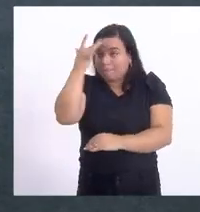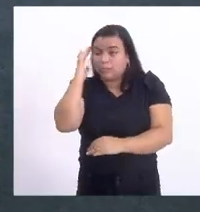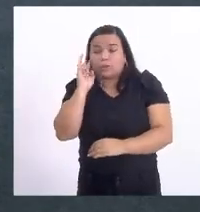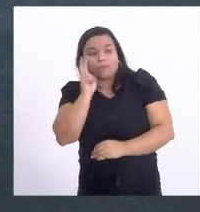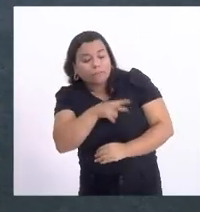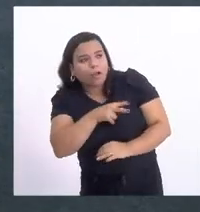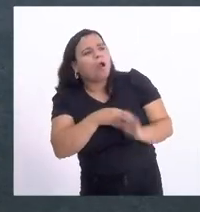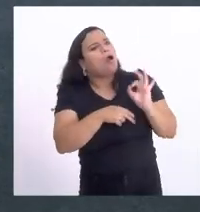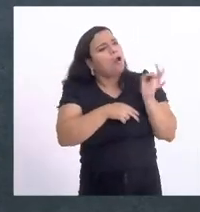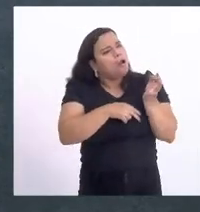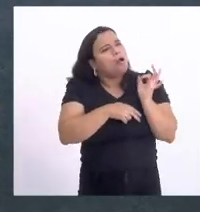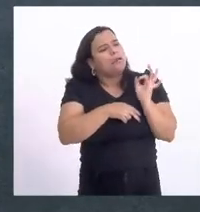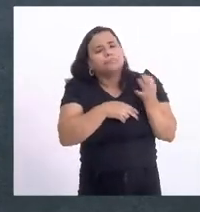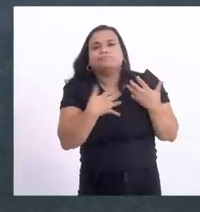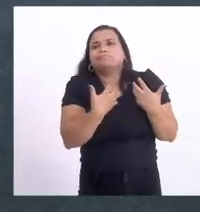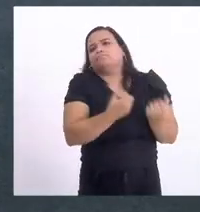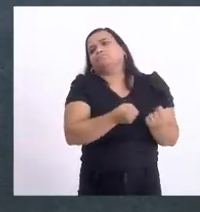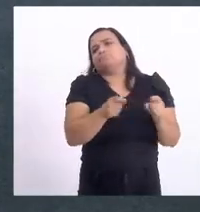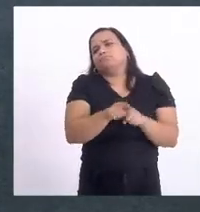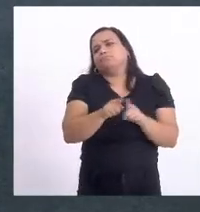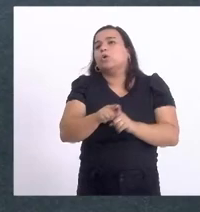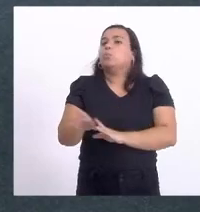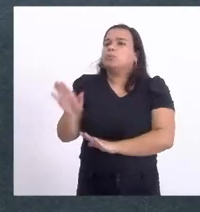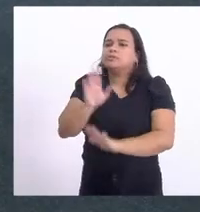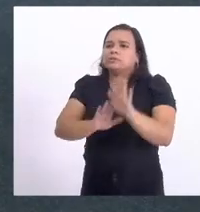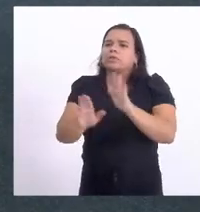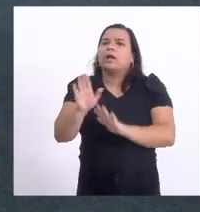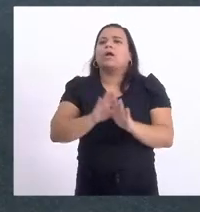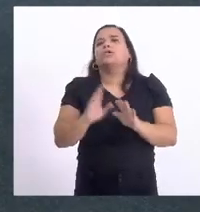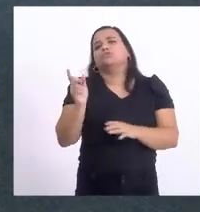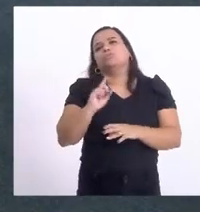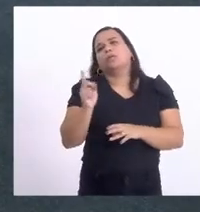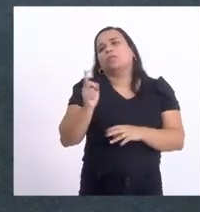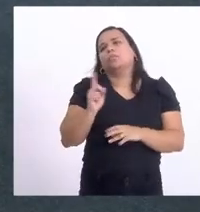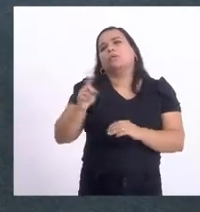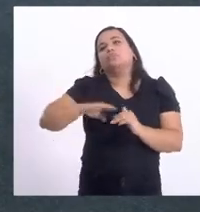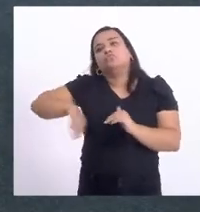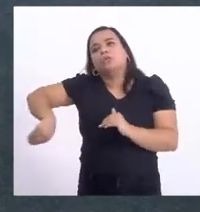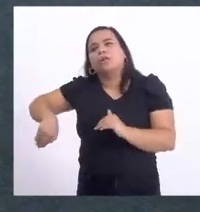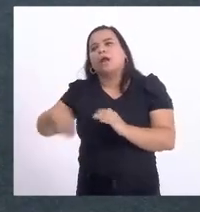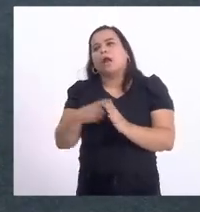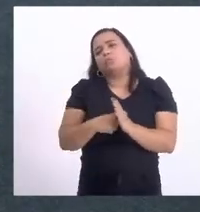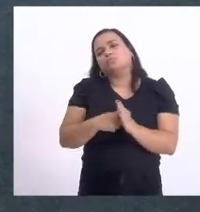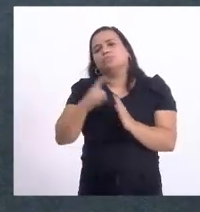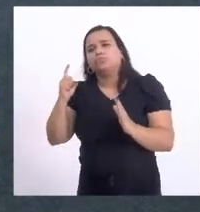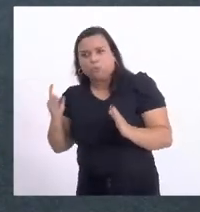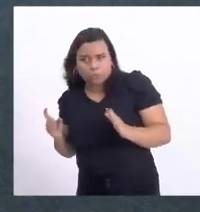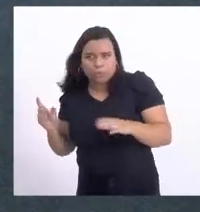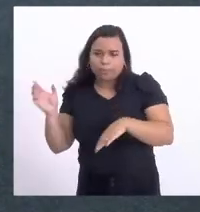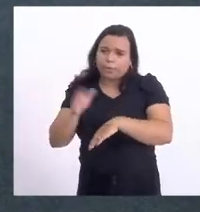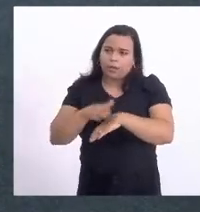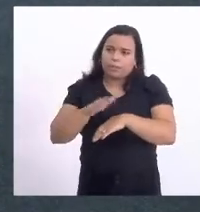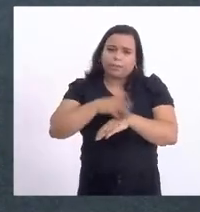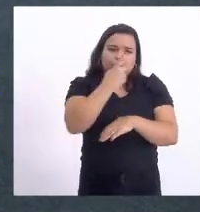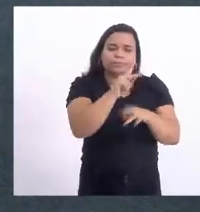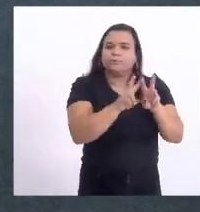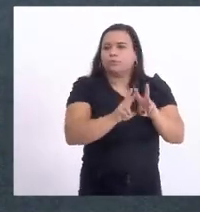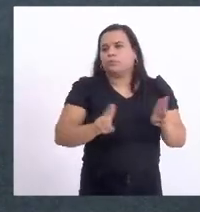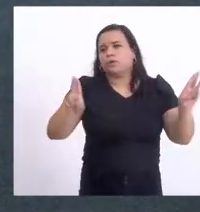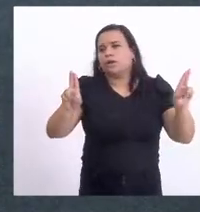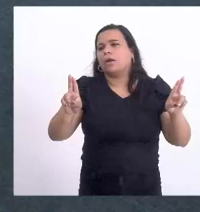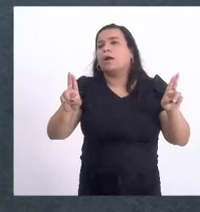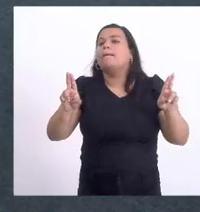de não fustigar, digamos assim, a autonomia universitária. Nós temos essa preocupação, mas, ao mesmo tempo, nós apontamos